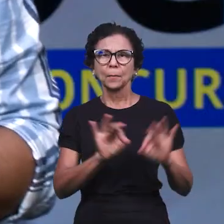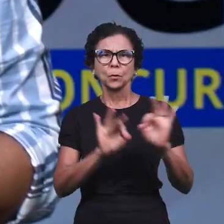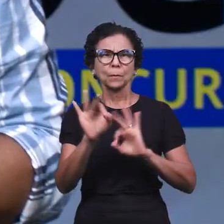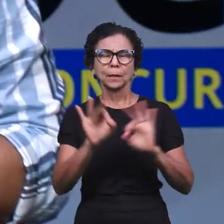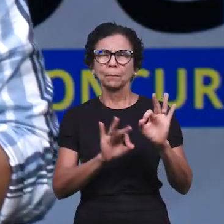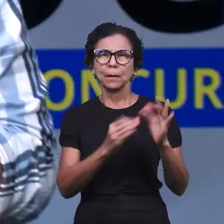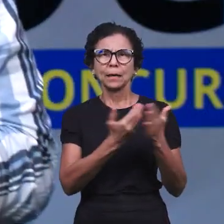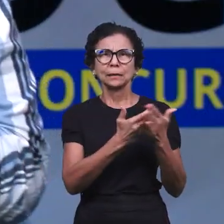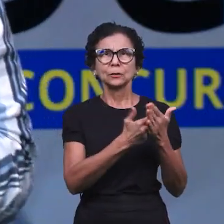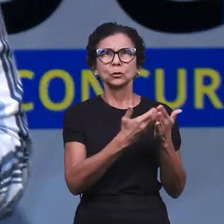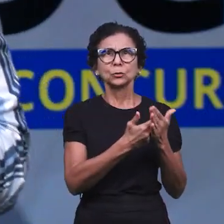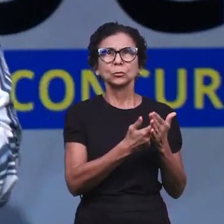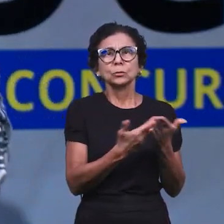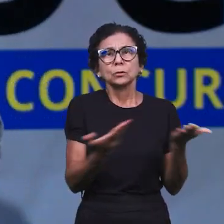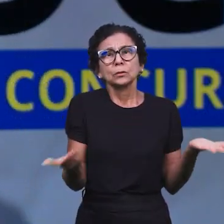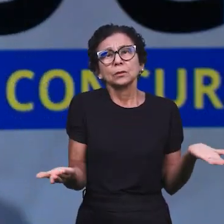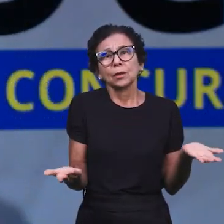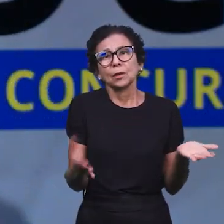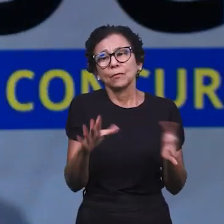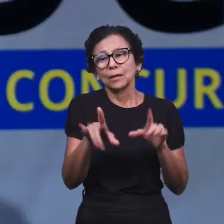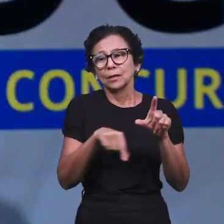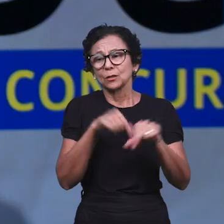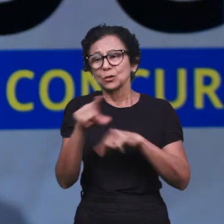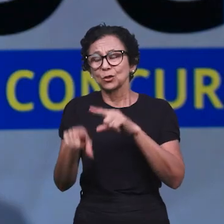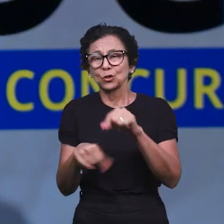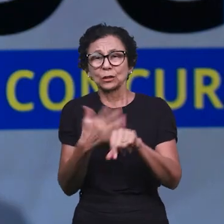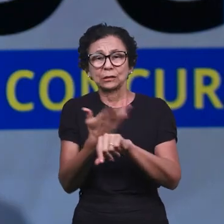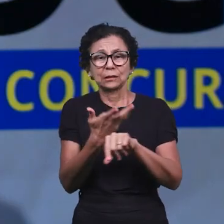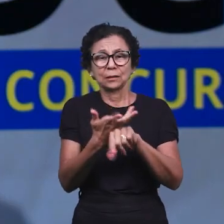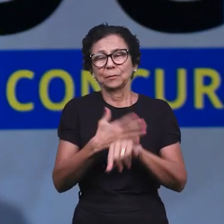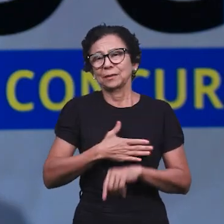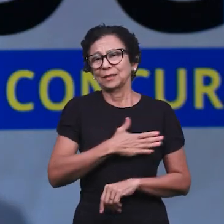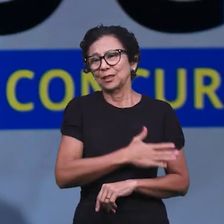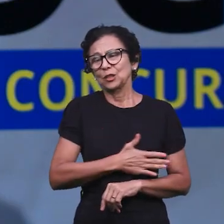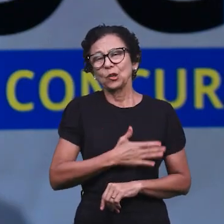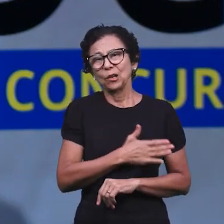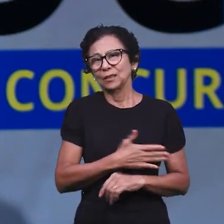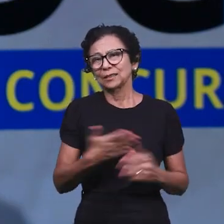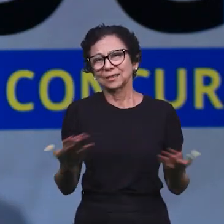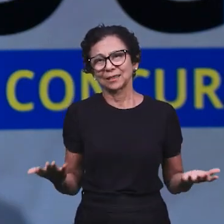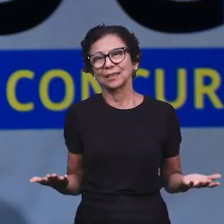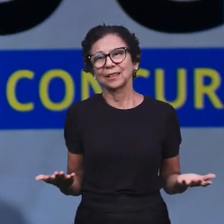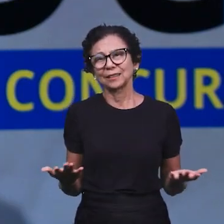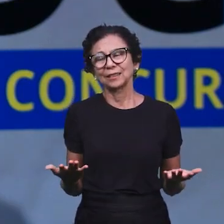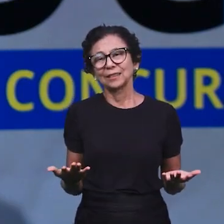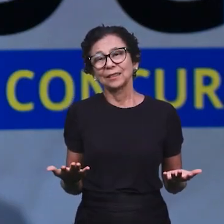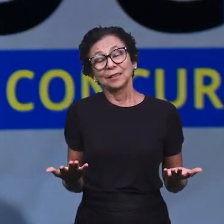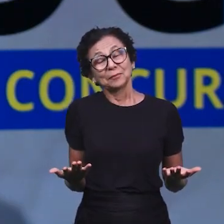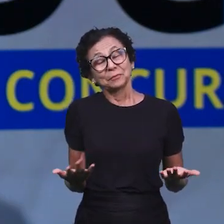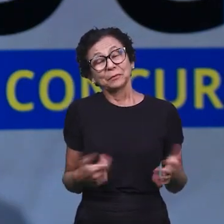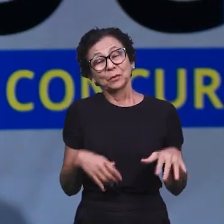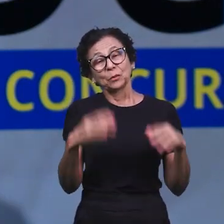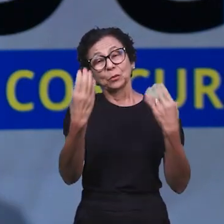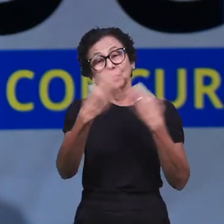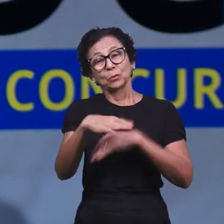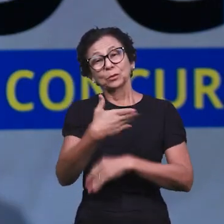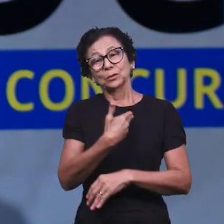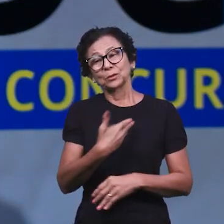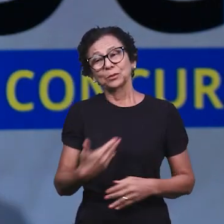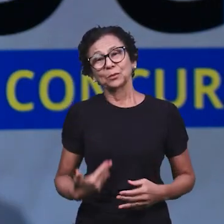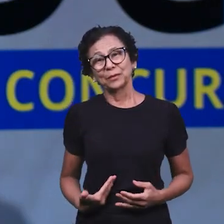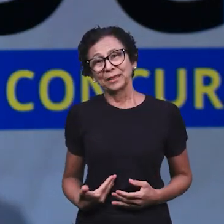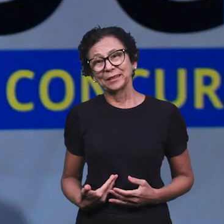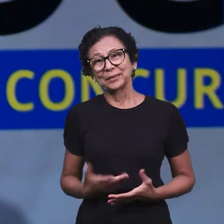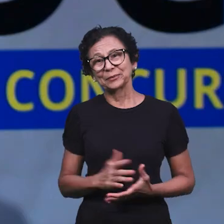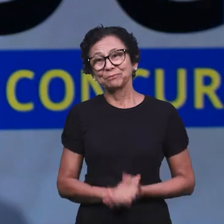Ele vai estudar só as matérias que ele mais gosta, as matérias que eles têm mais, às vezes, mais afinidade. Só que o concurso público não cai só aquilo que a